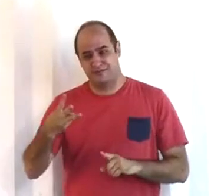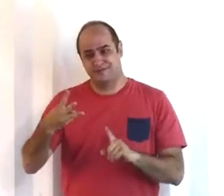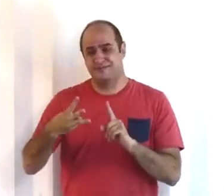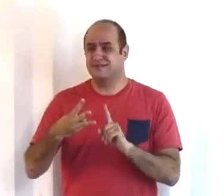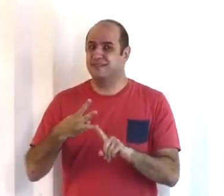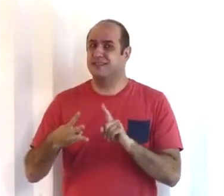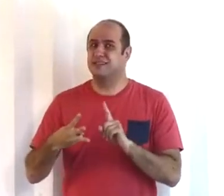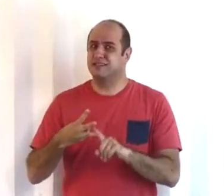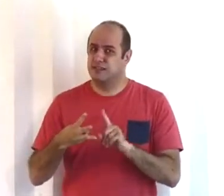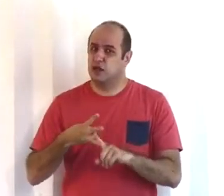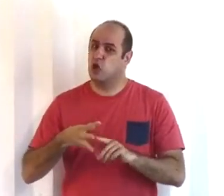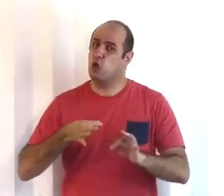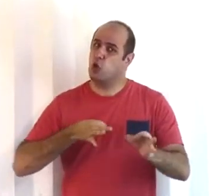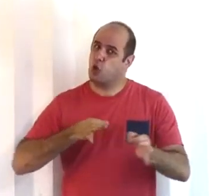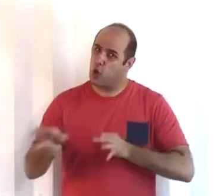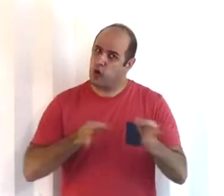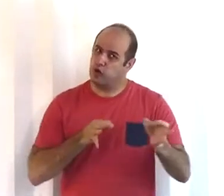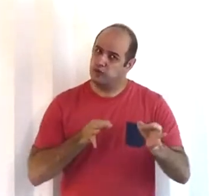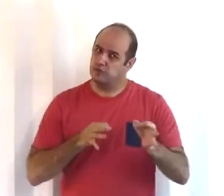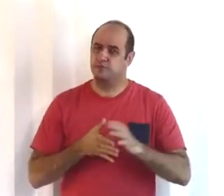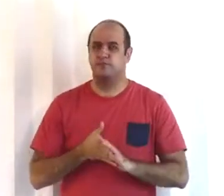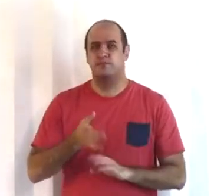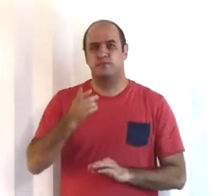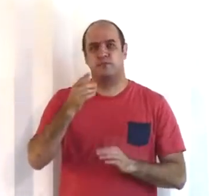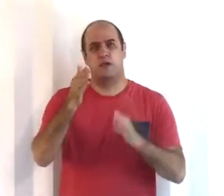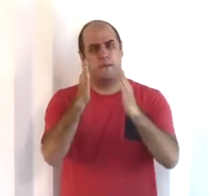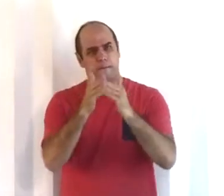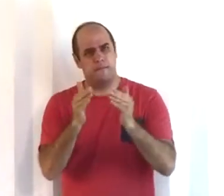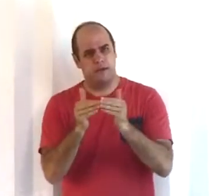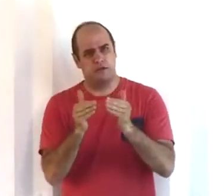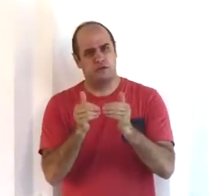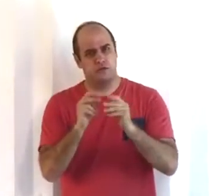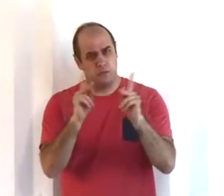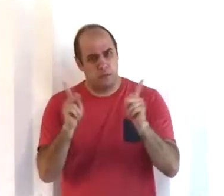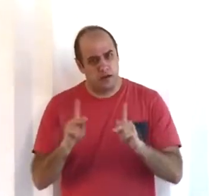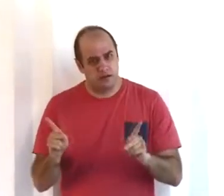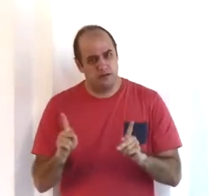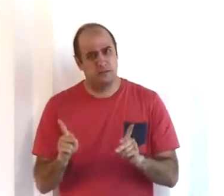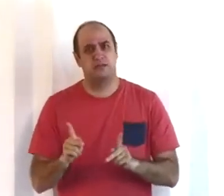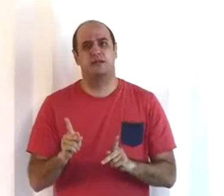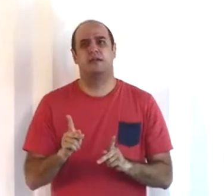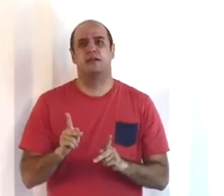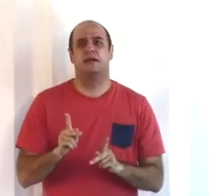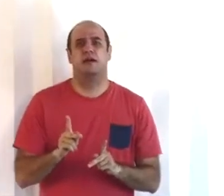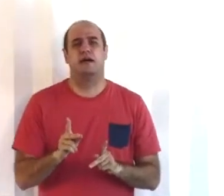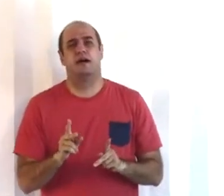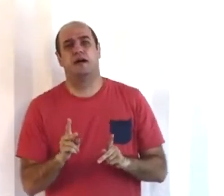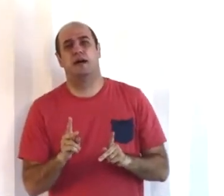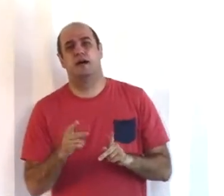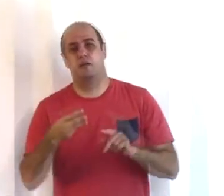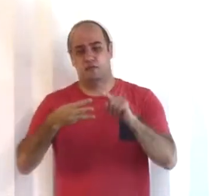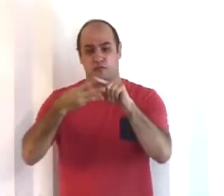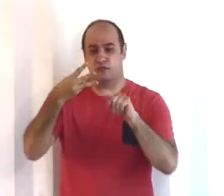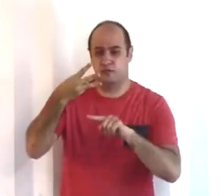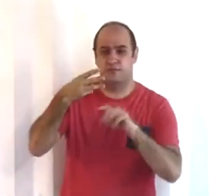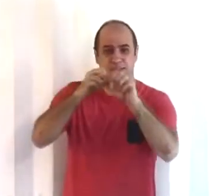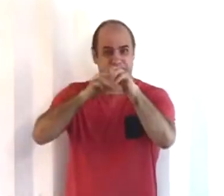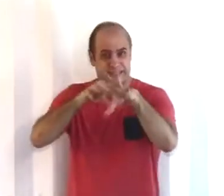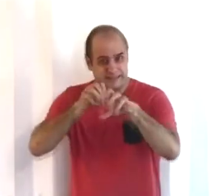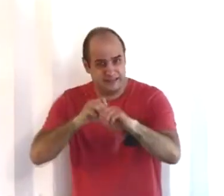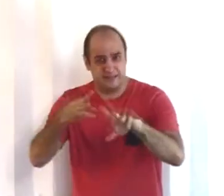é uma exortação. Então, solicitação, instrução e exortação, né? Em ordem: